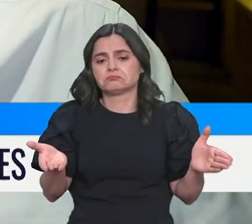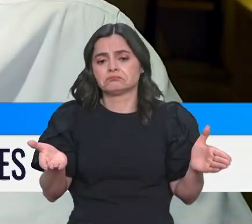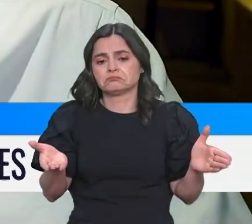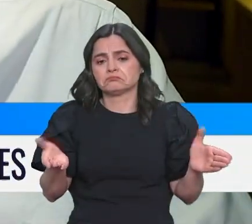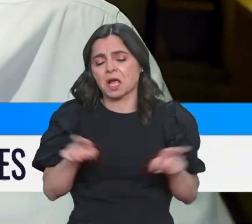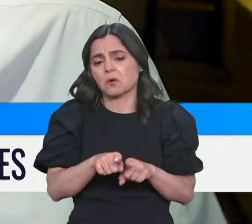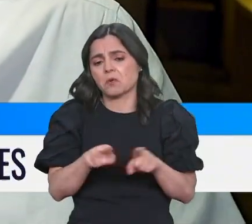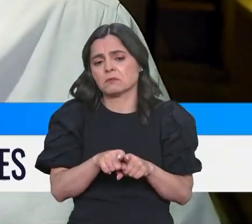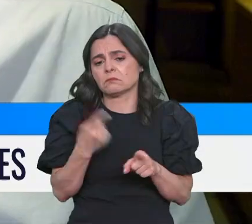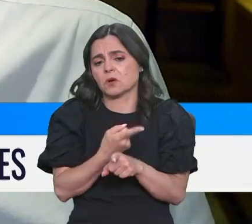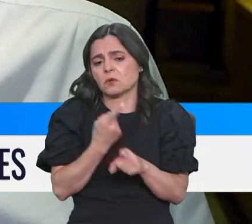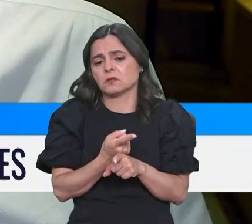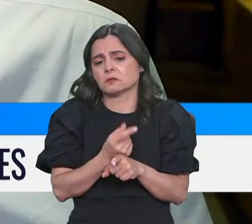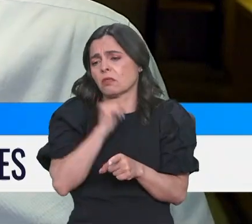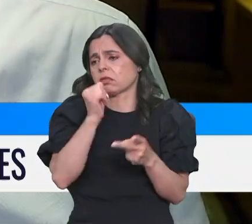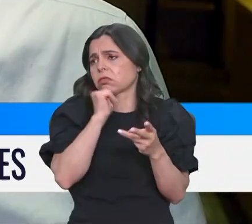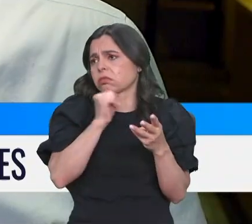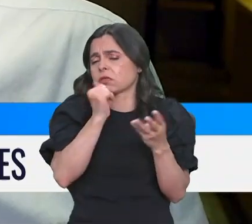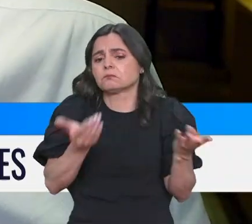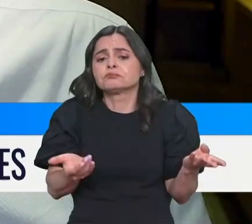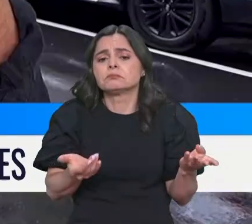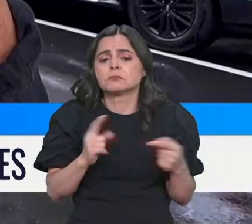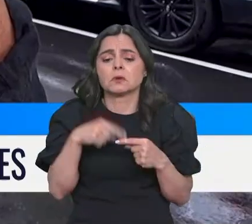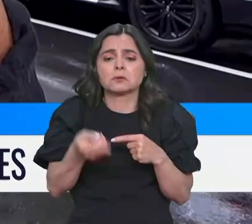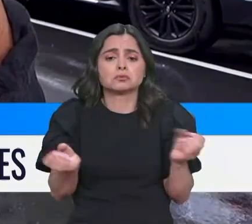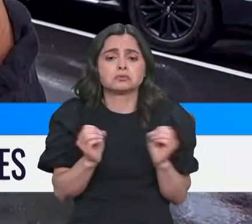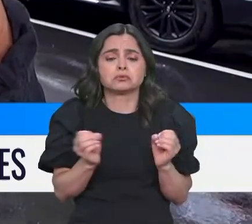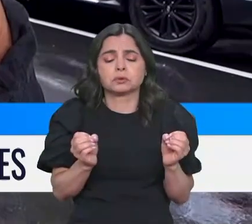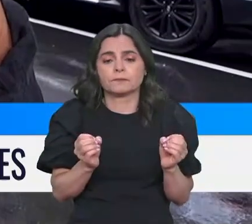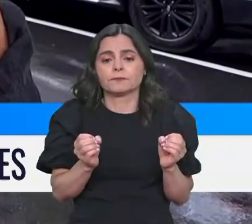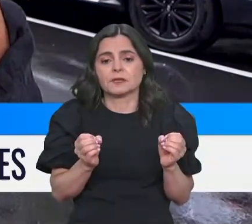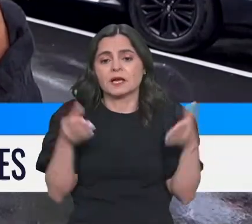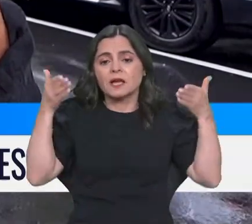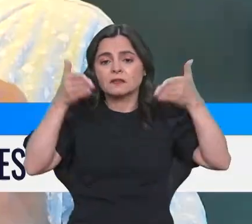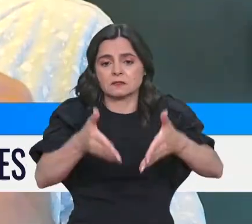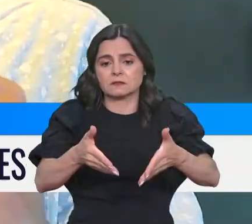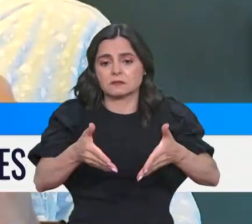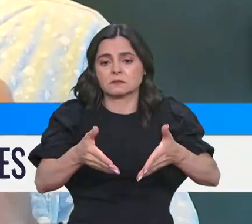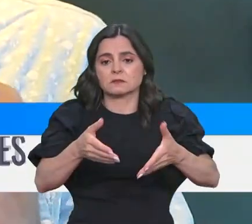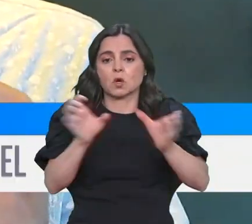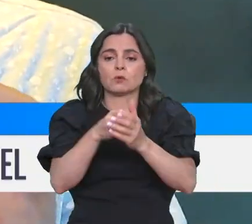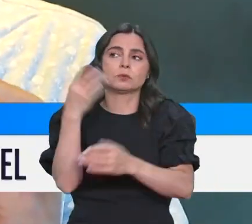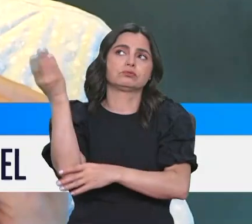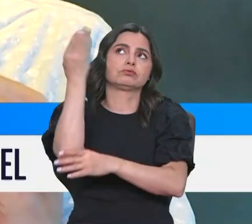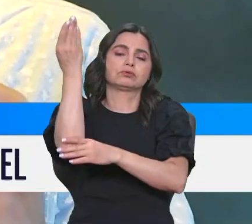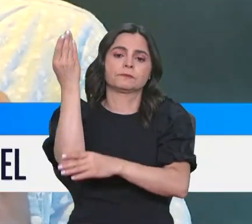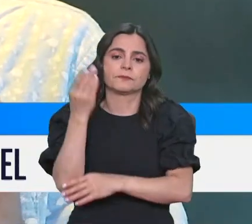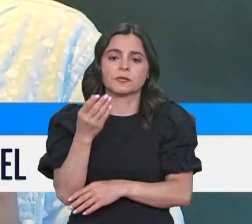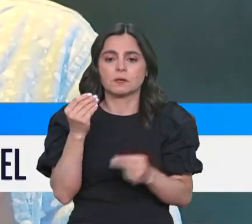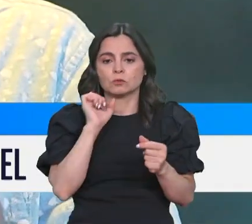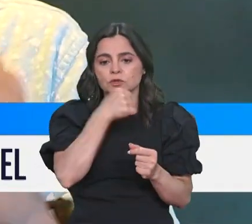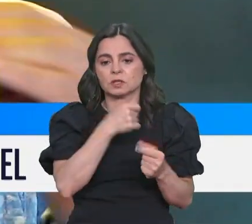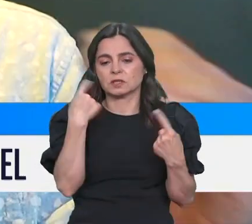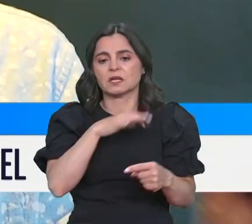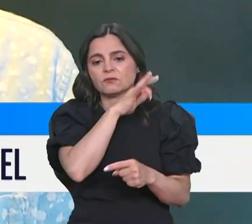Tornou-se uma coisa recorrente, sem efeitos. É essencialmente direcionada às elites. Muitos taiwaneses têm família nos Estados